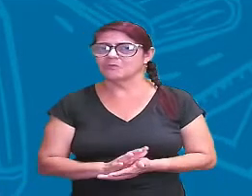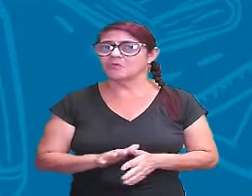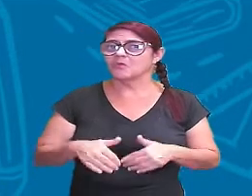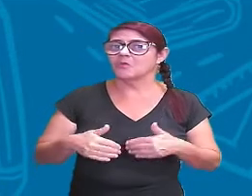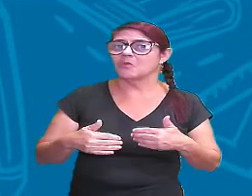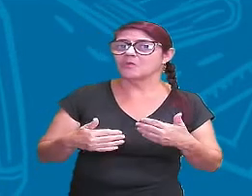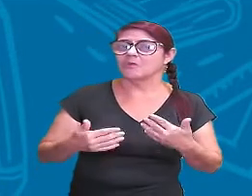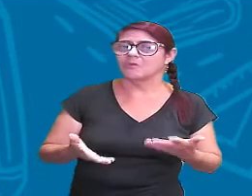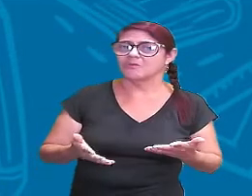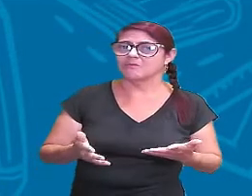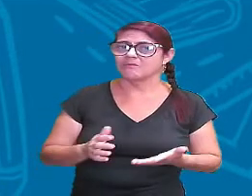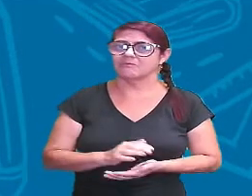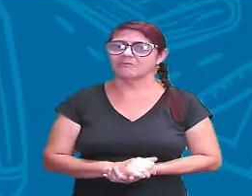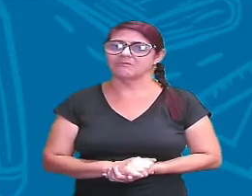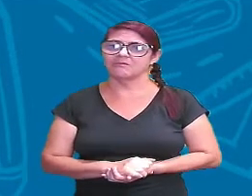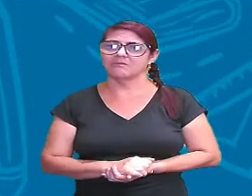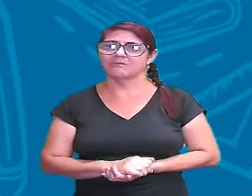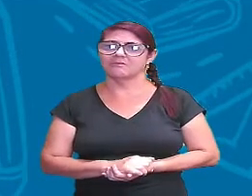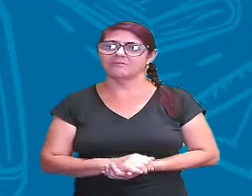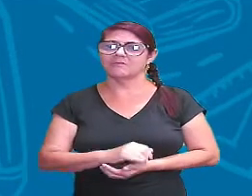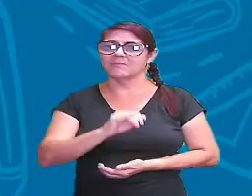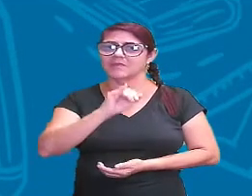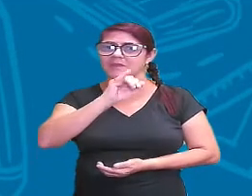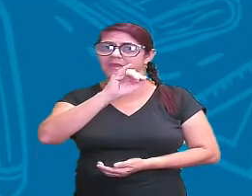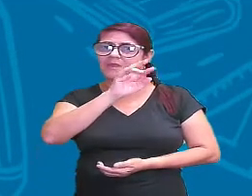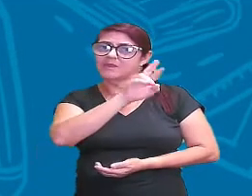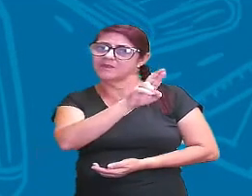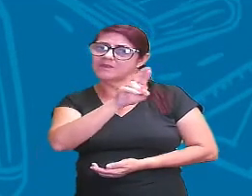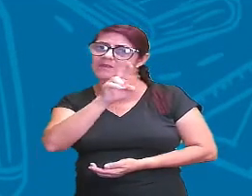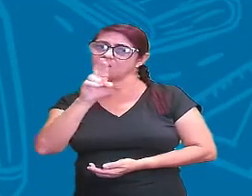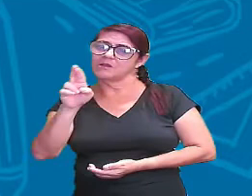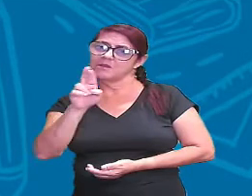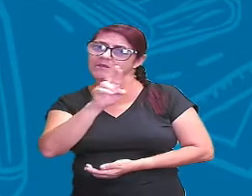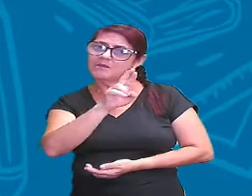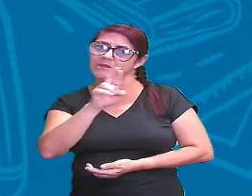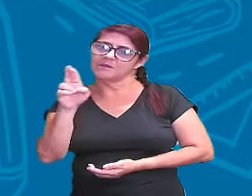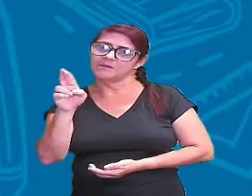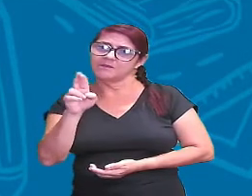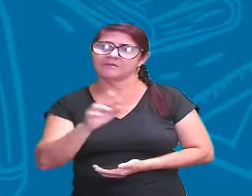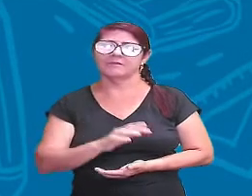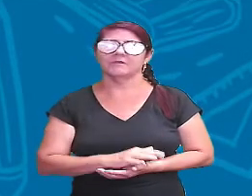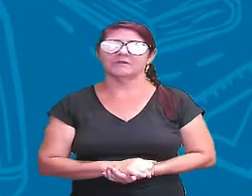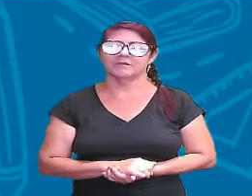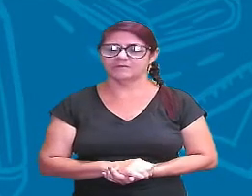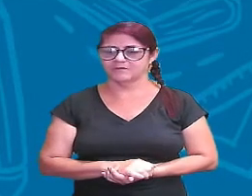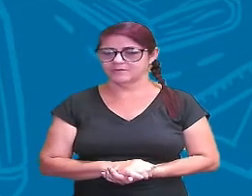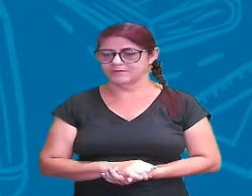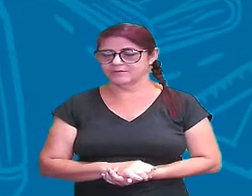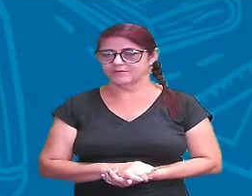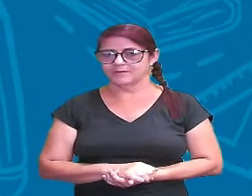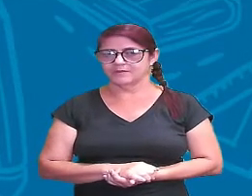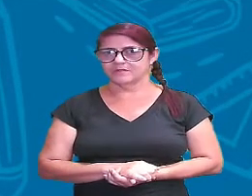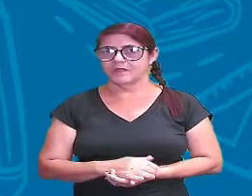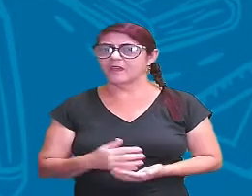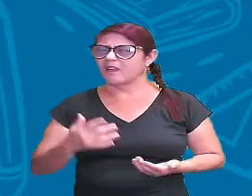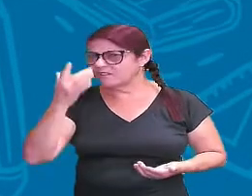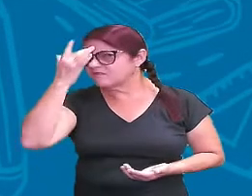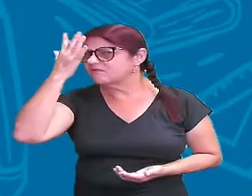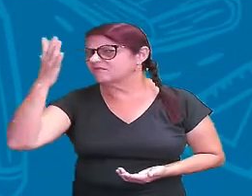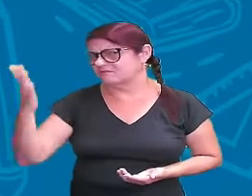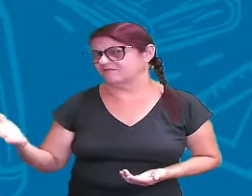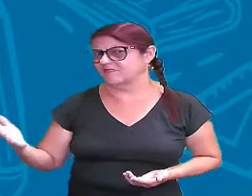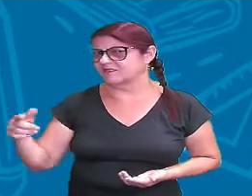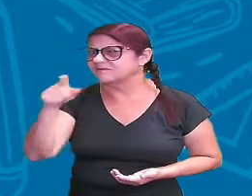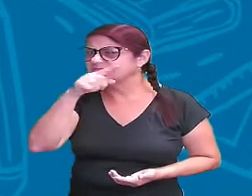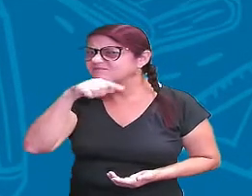gente termina com as letras R, R. tá certo? Então é fácil,